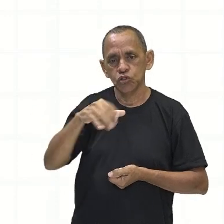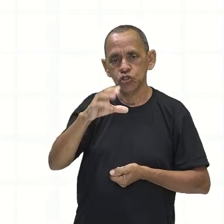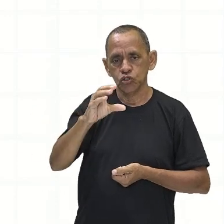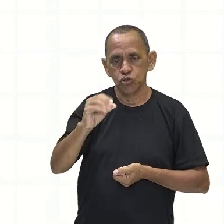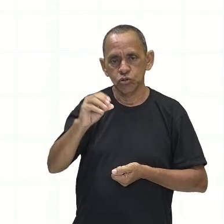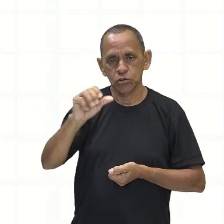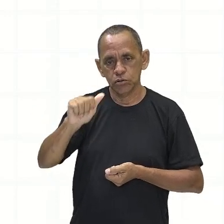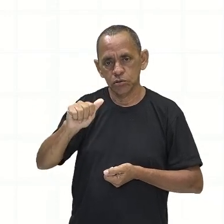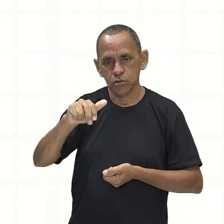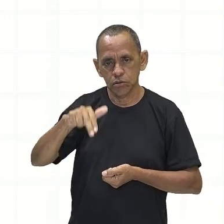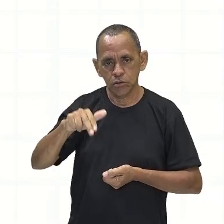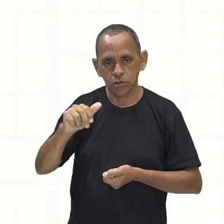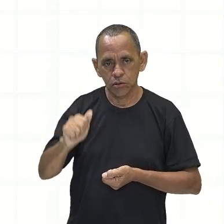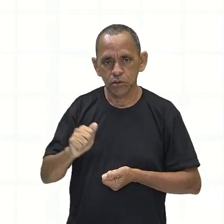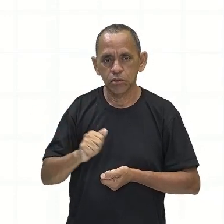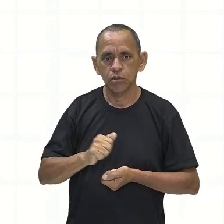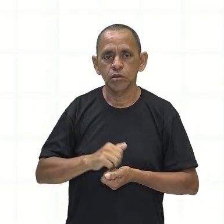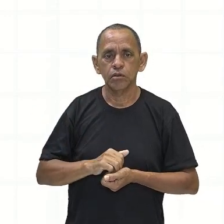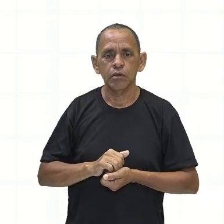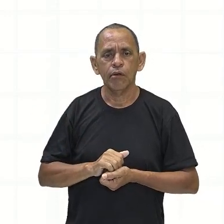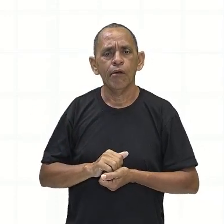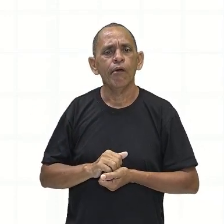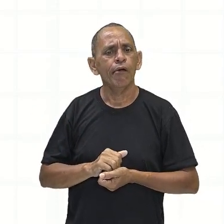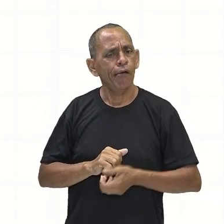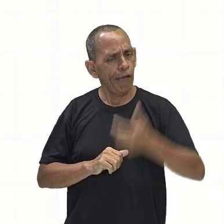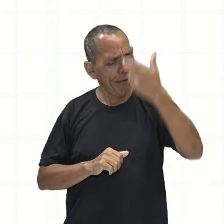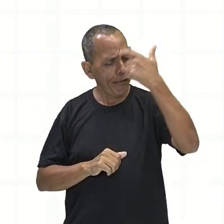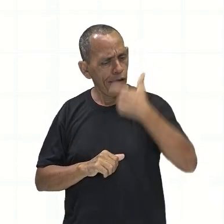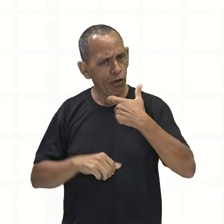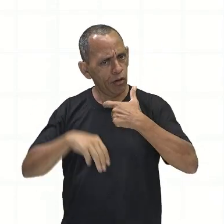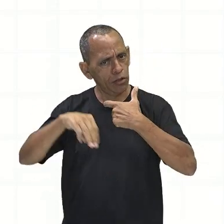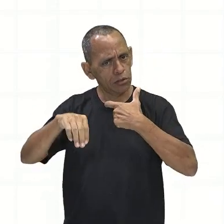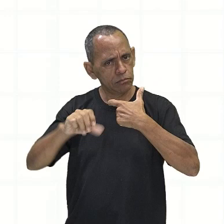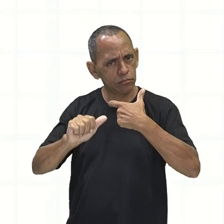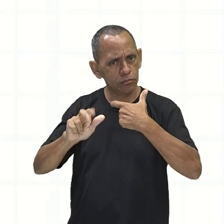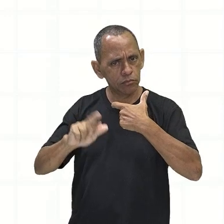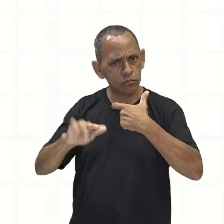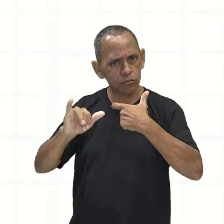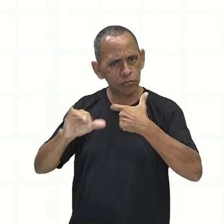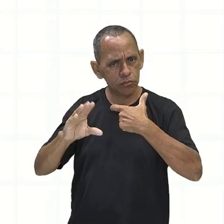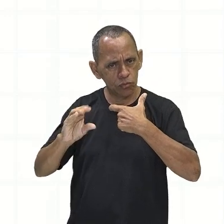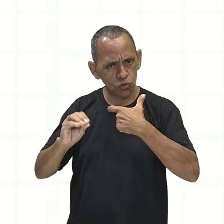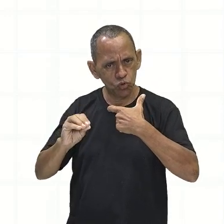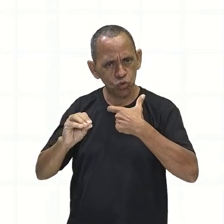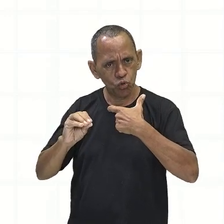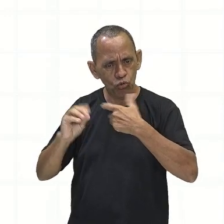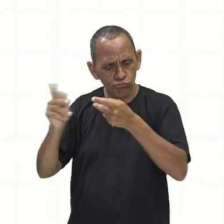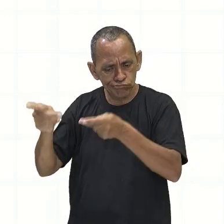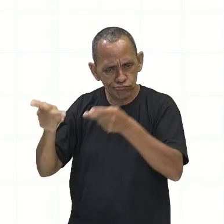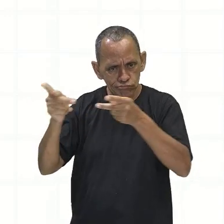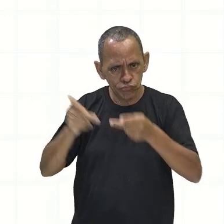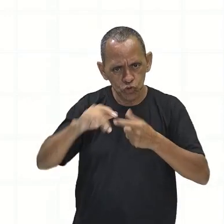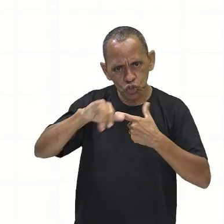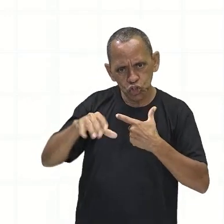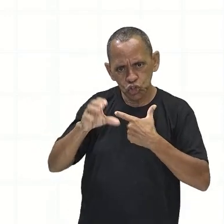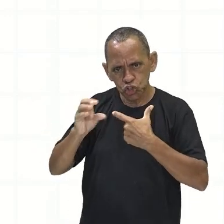Vamos dizer que sou eu, Mário. Mário convidou Joana para a